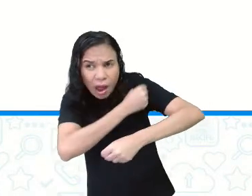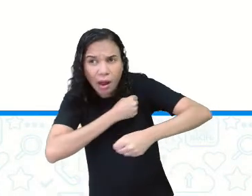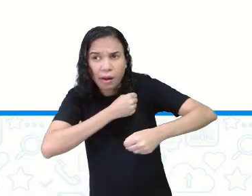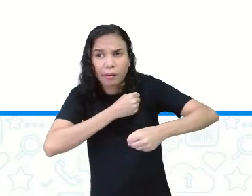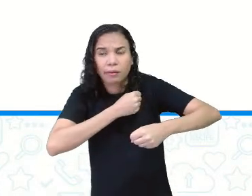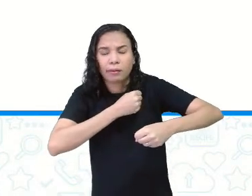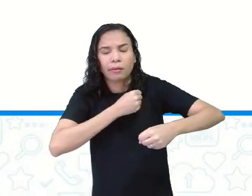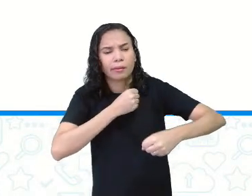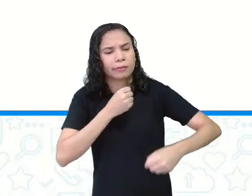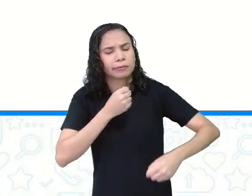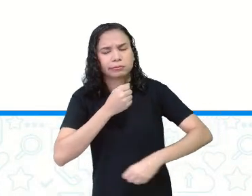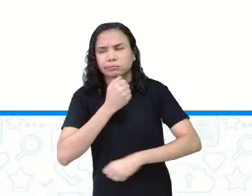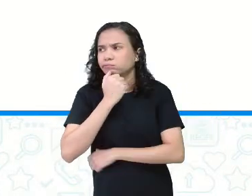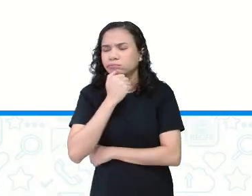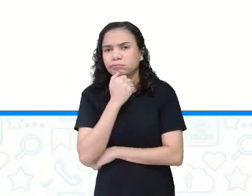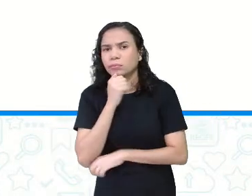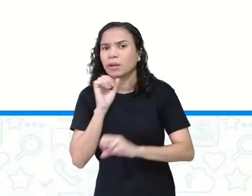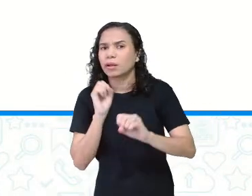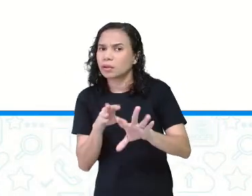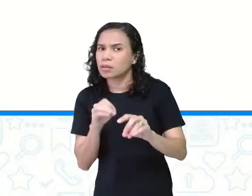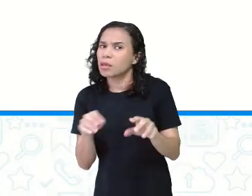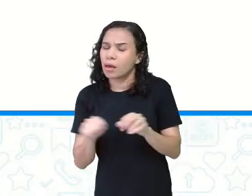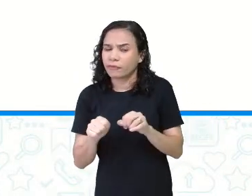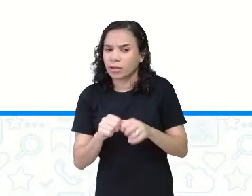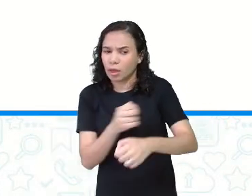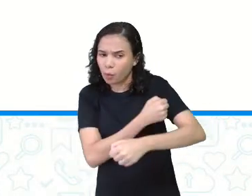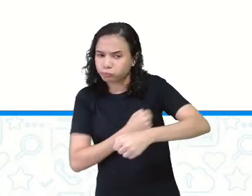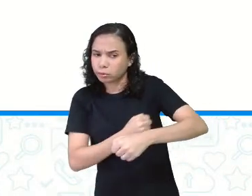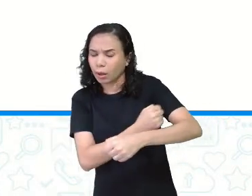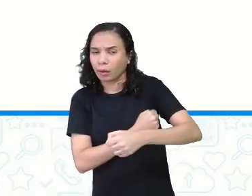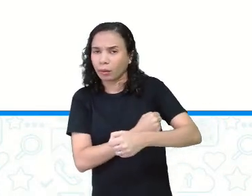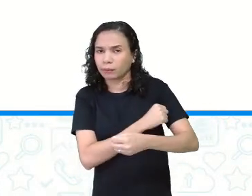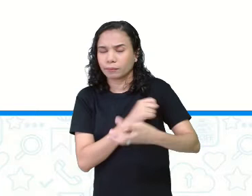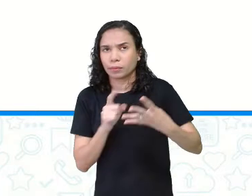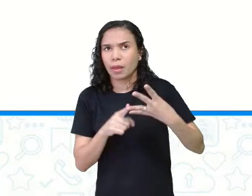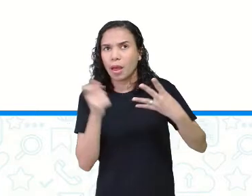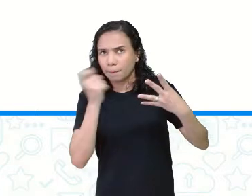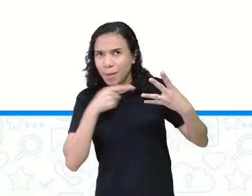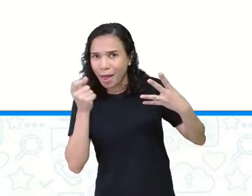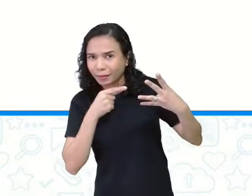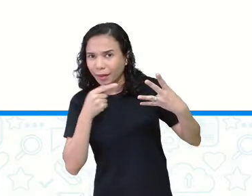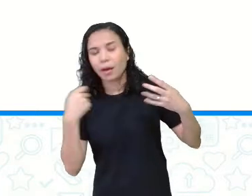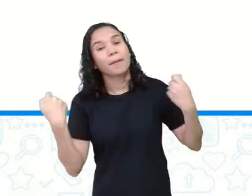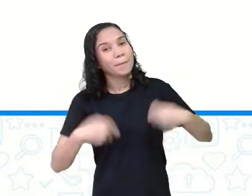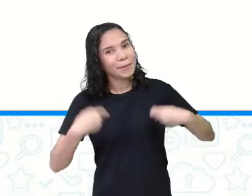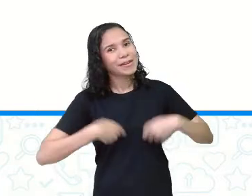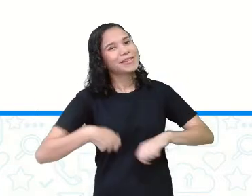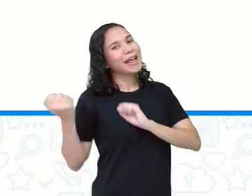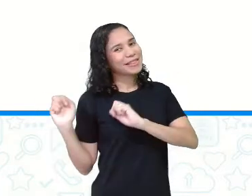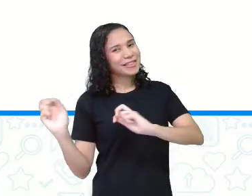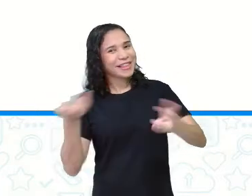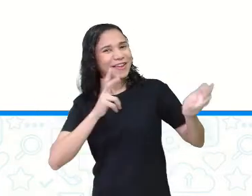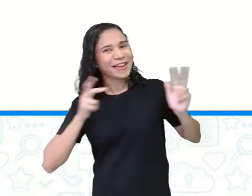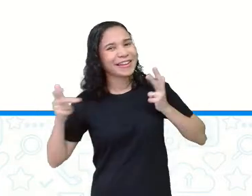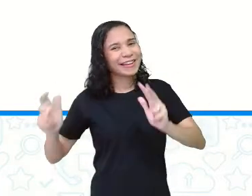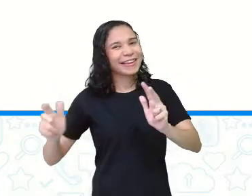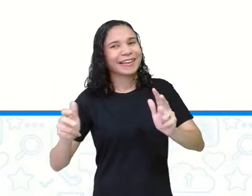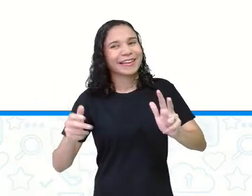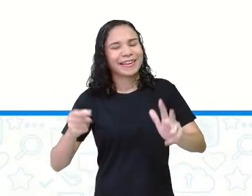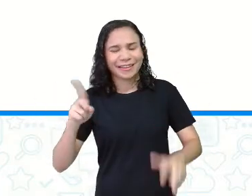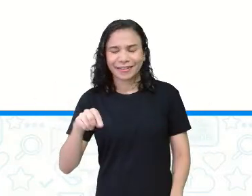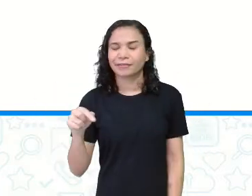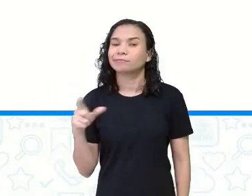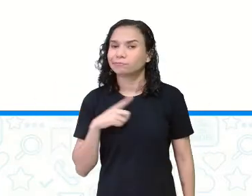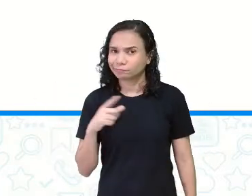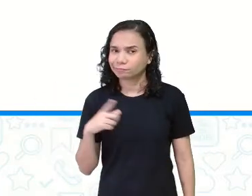Se for uma receita, ensine a fazer alguma coisa. Se for uma piada, você se diverte muito, né? E geralmente